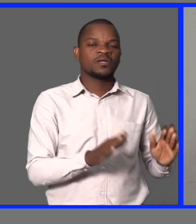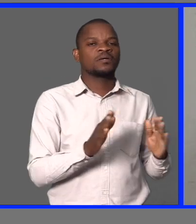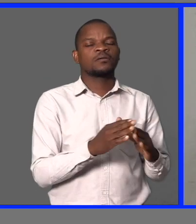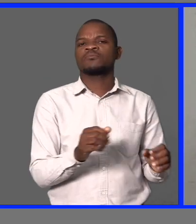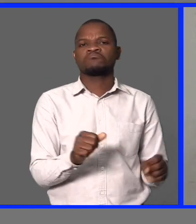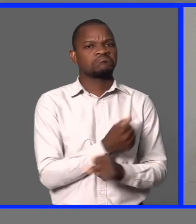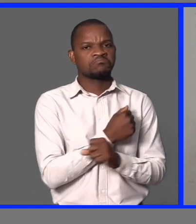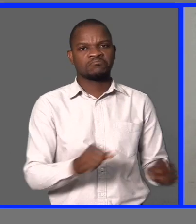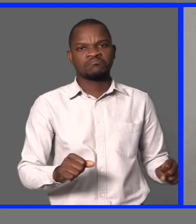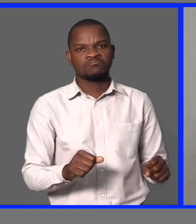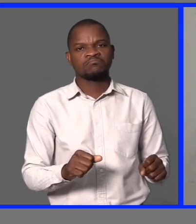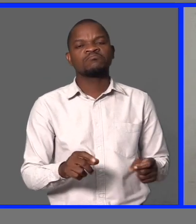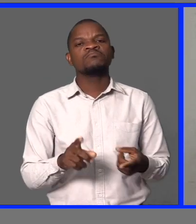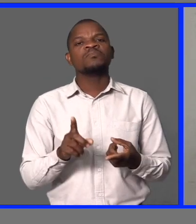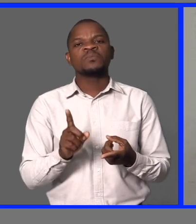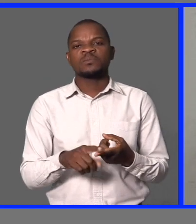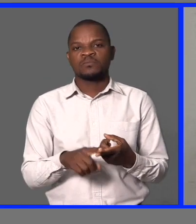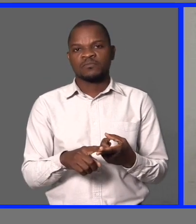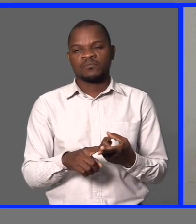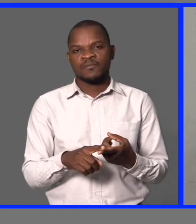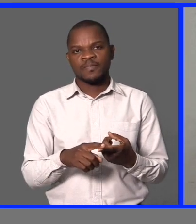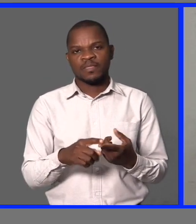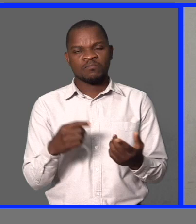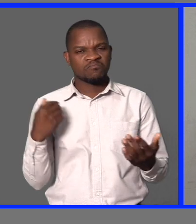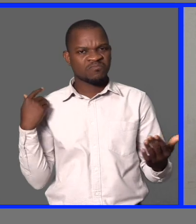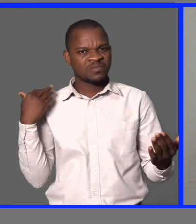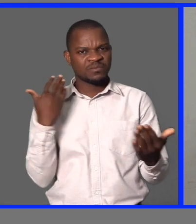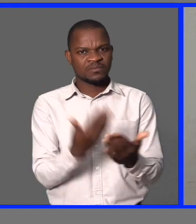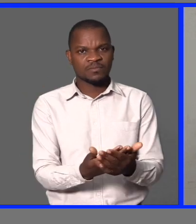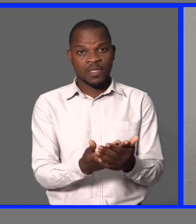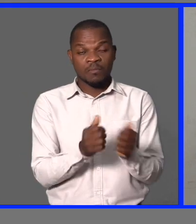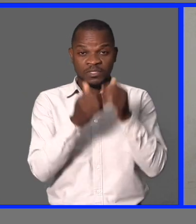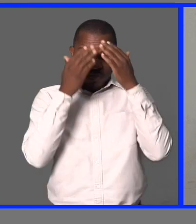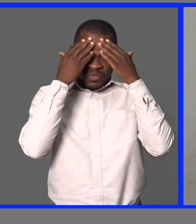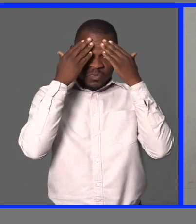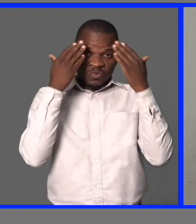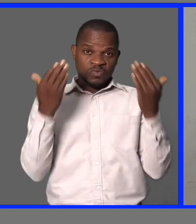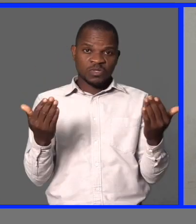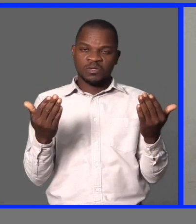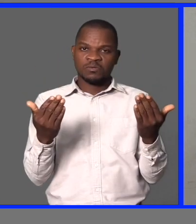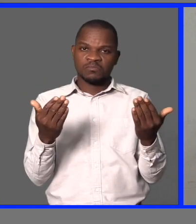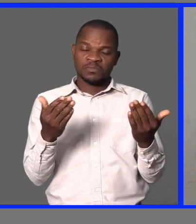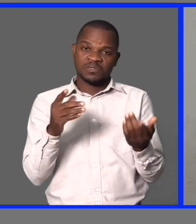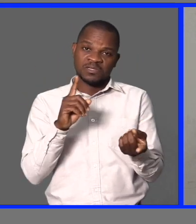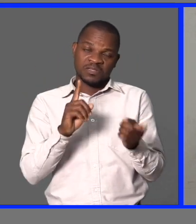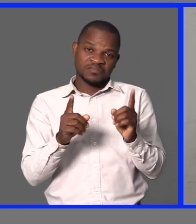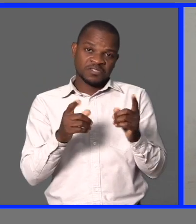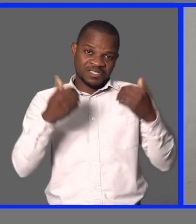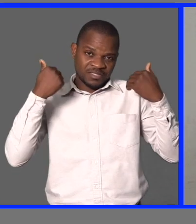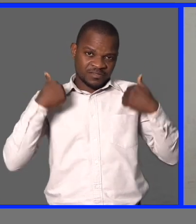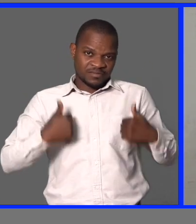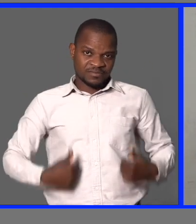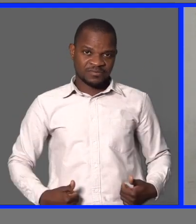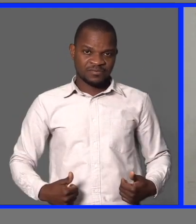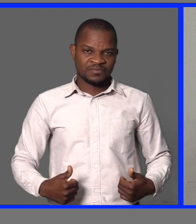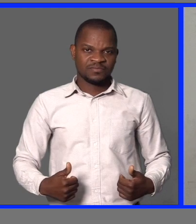amigos. Eu nunca sofri nenhuma discriminação. Desde que eu fiquei assim. Não sei se é por causa daquilo que eu